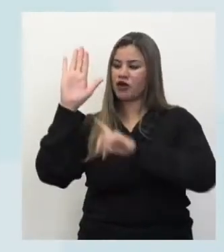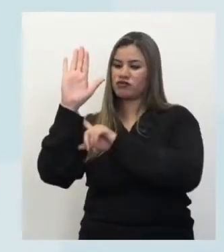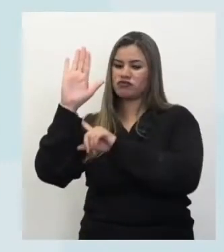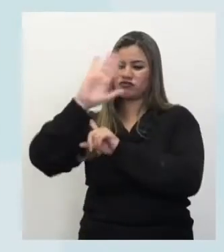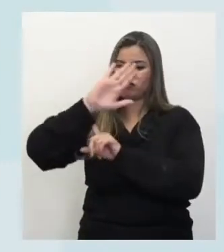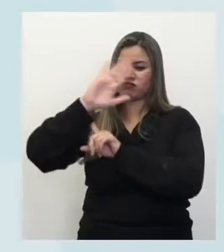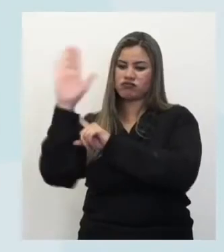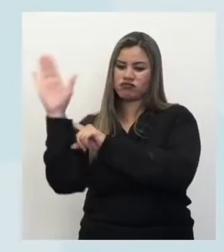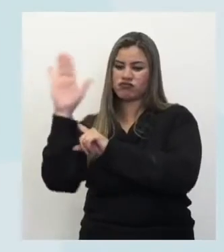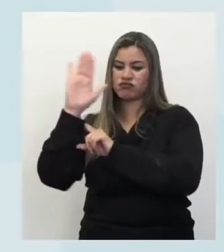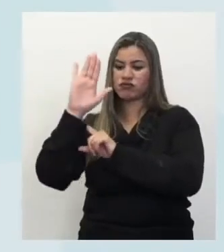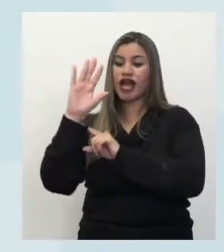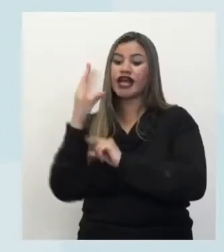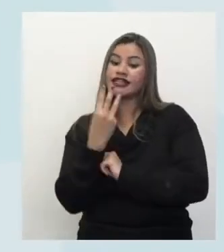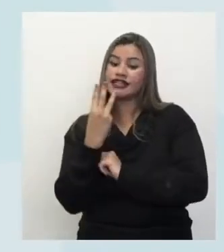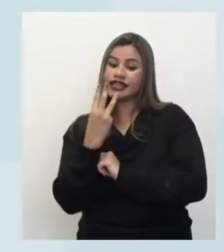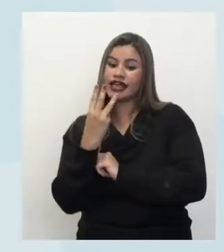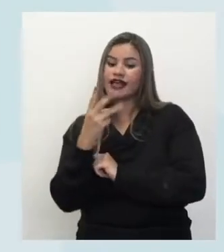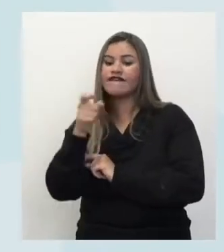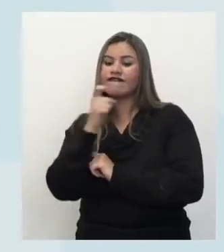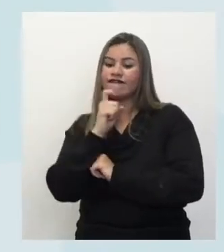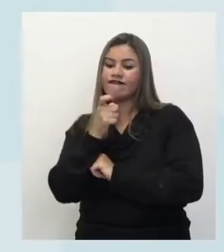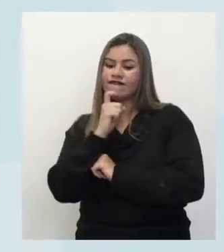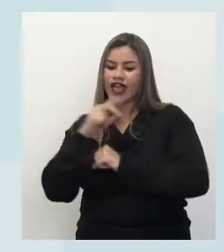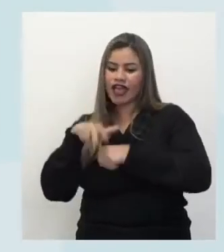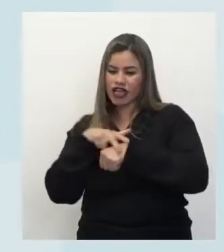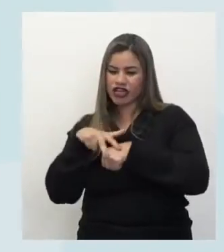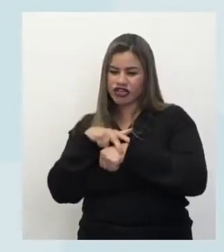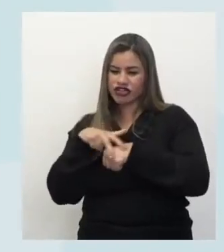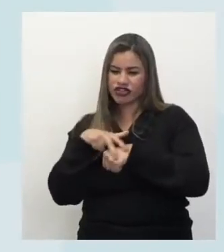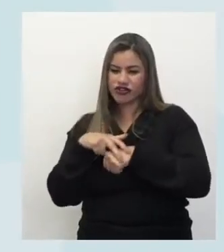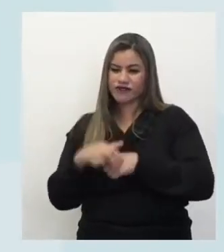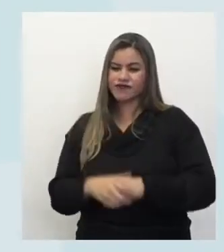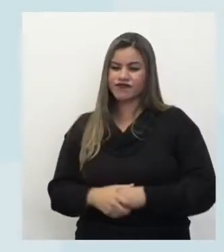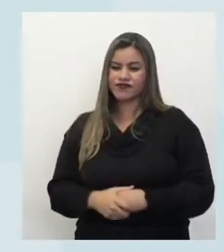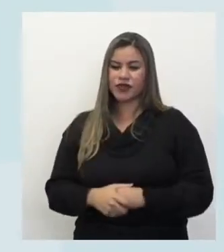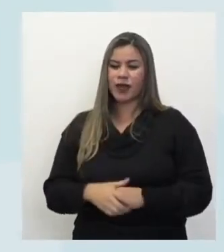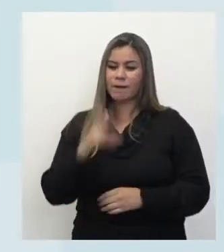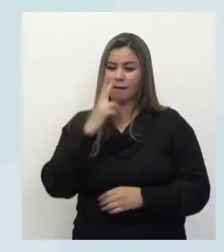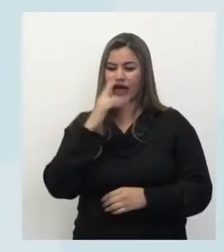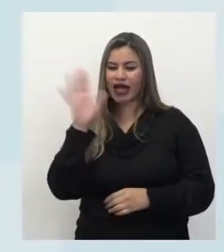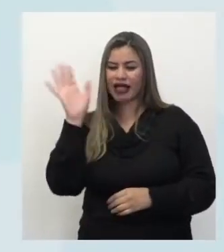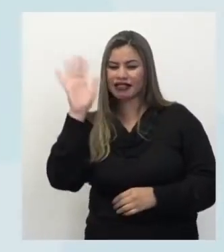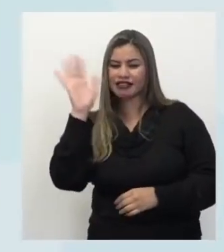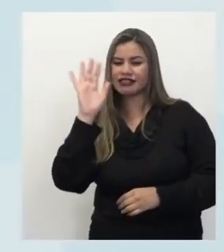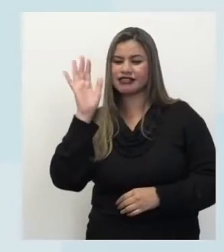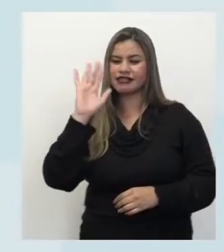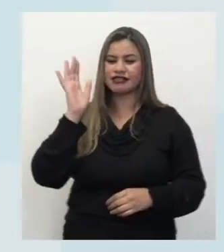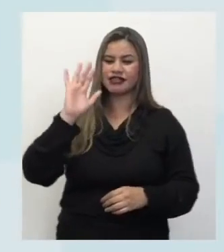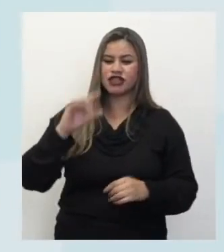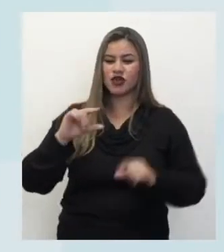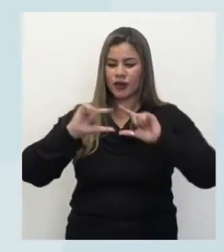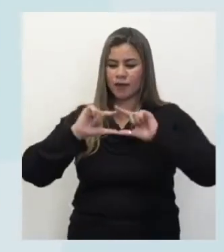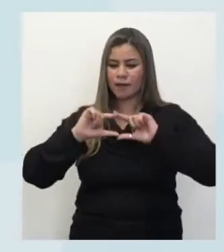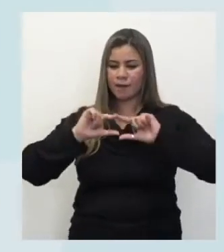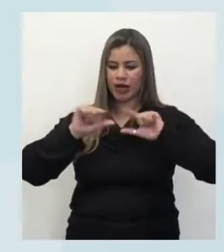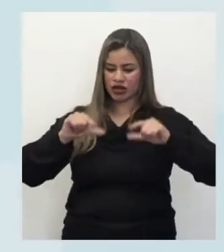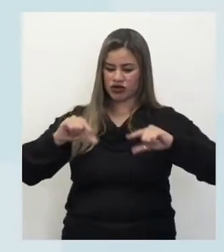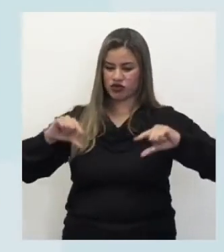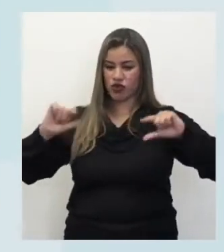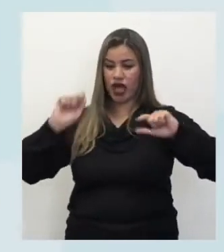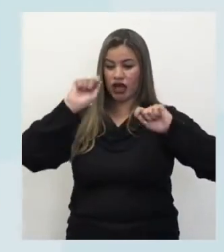mãozinhas assim em verde. Elas estão, parece que acenando, e aí está escrito em azul ali à